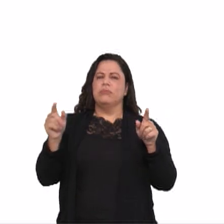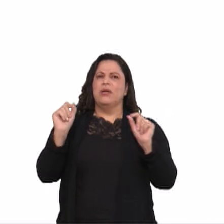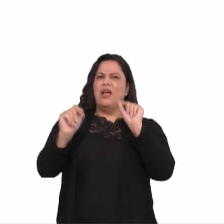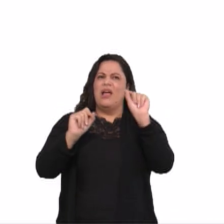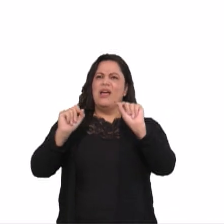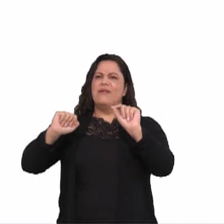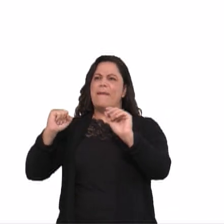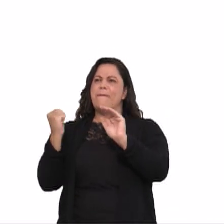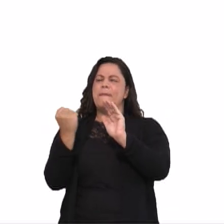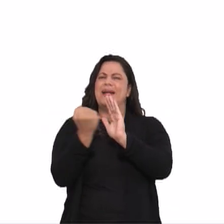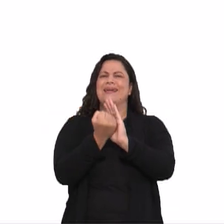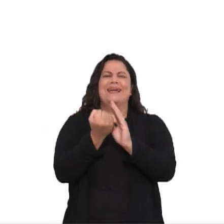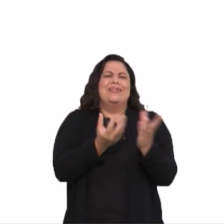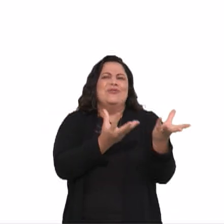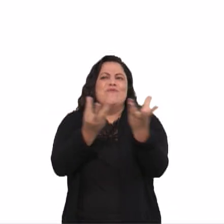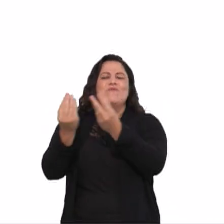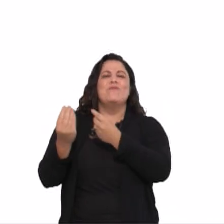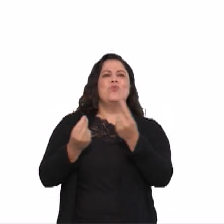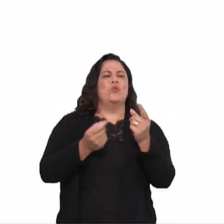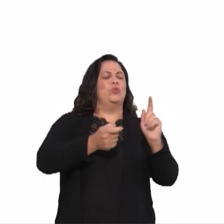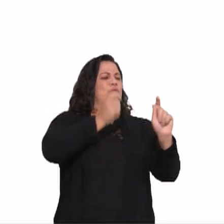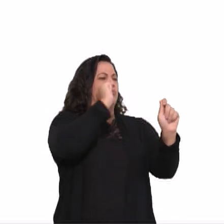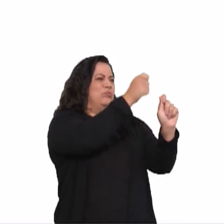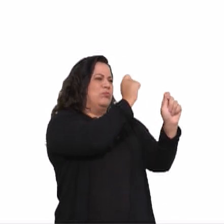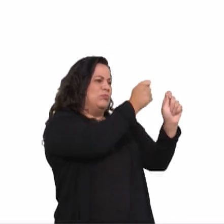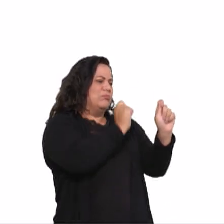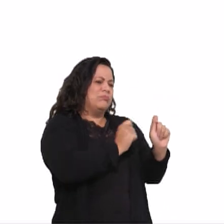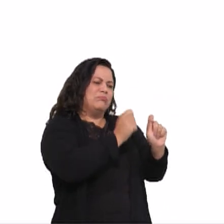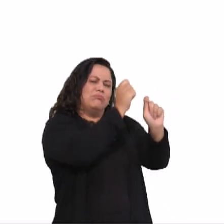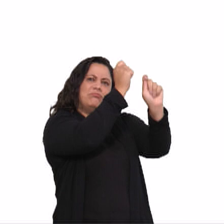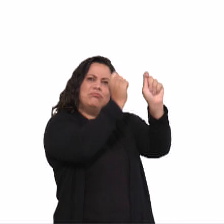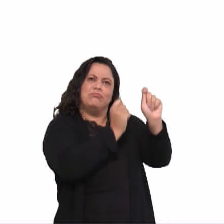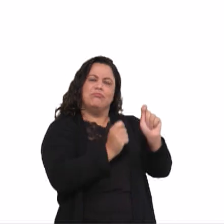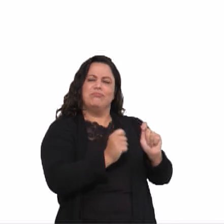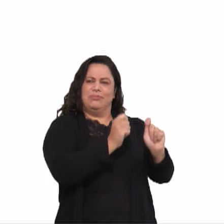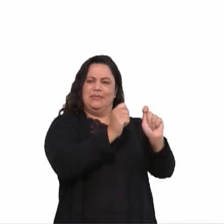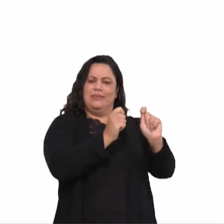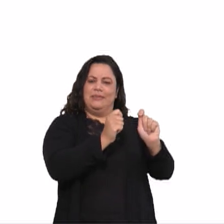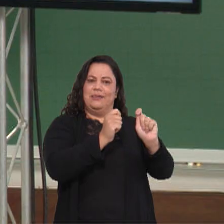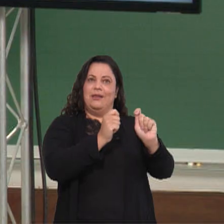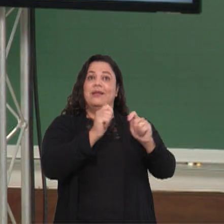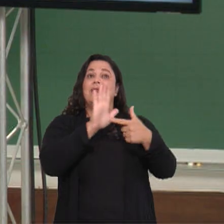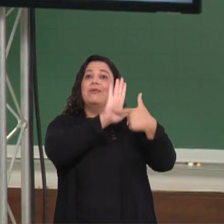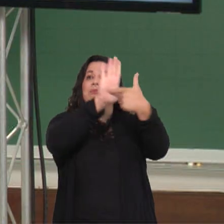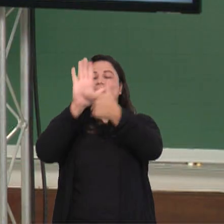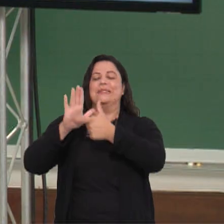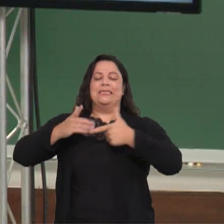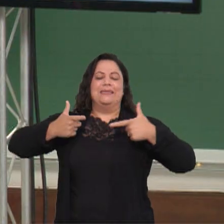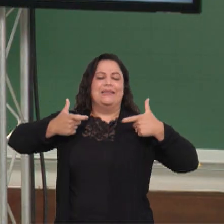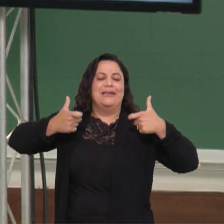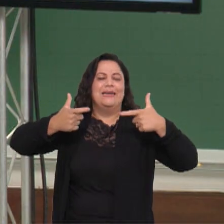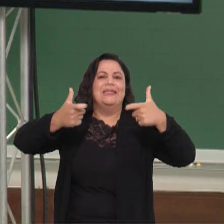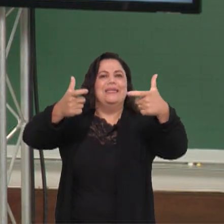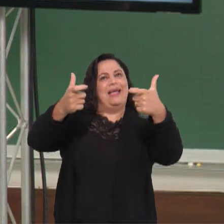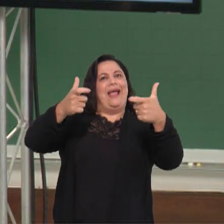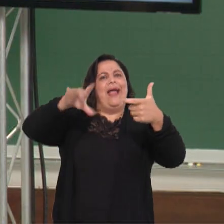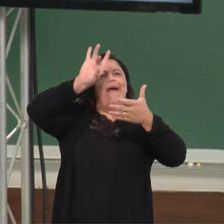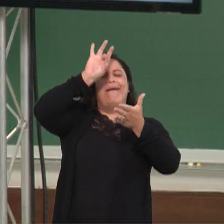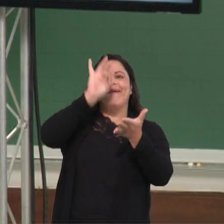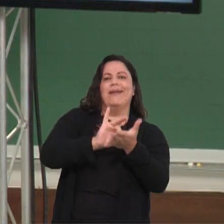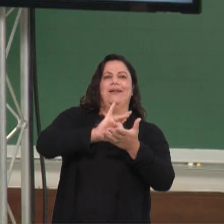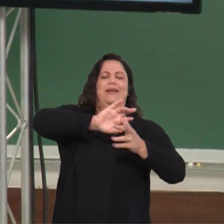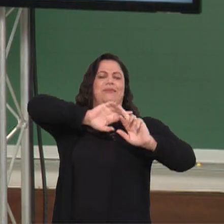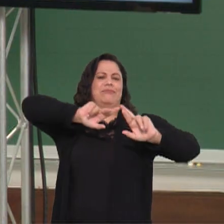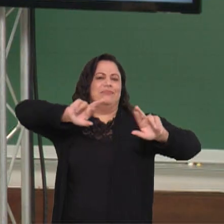muito a questão do realismo, da violência, das guerras, que era uma constante, né, naquele período e